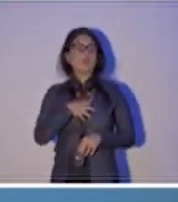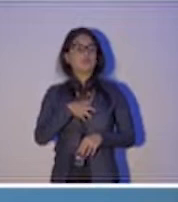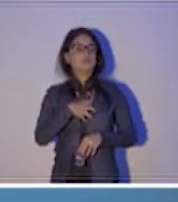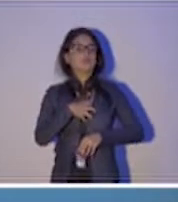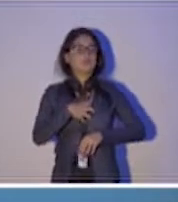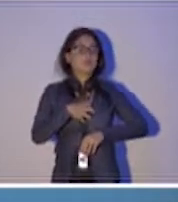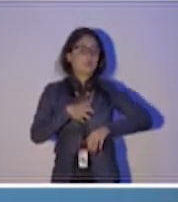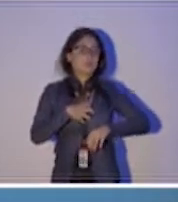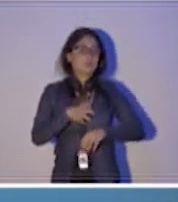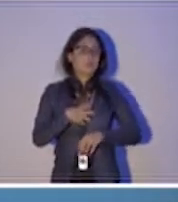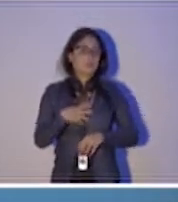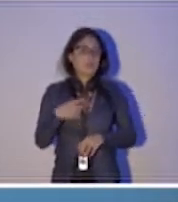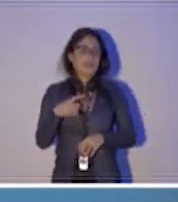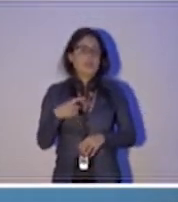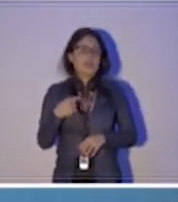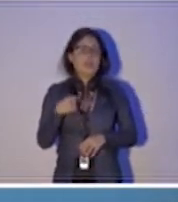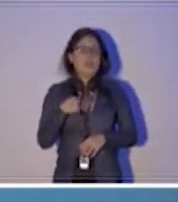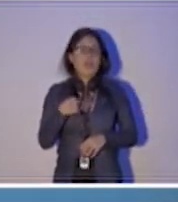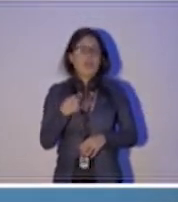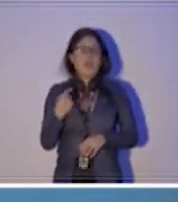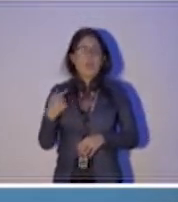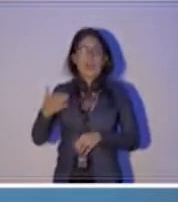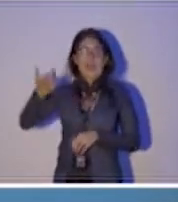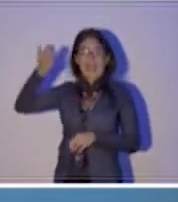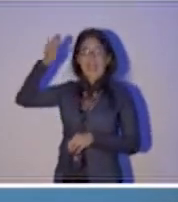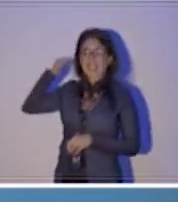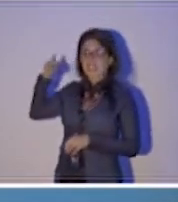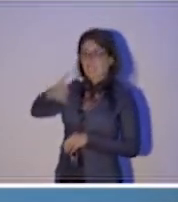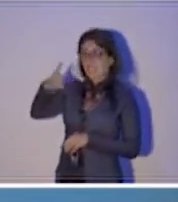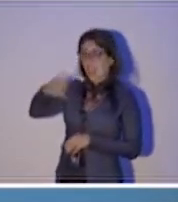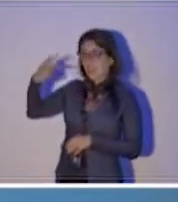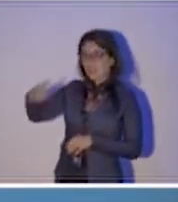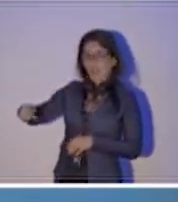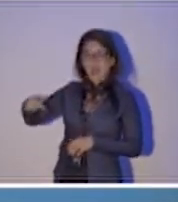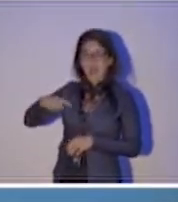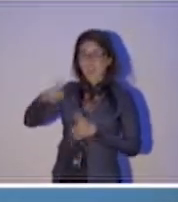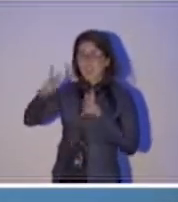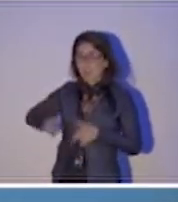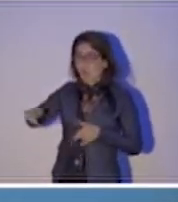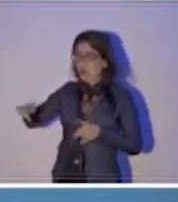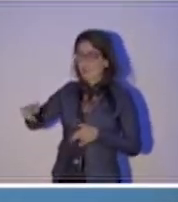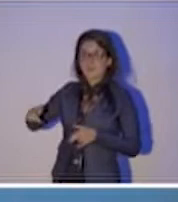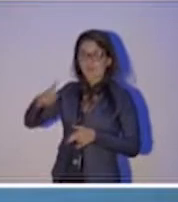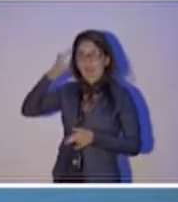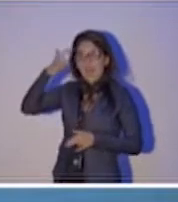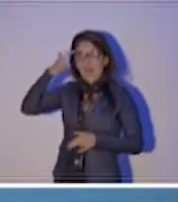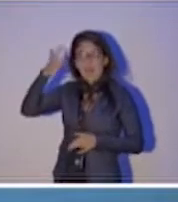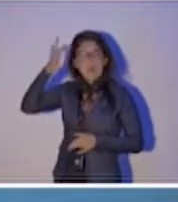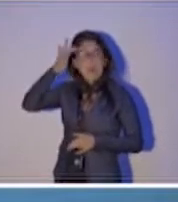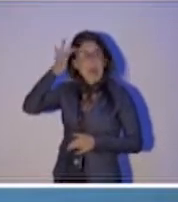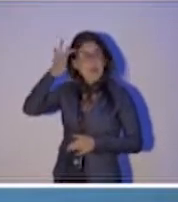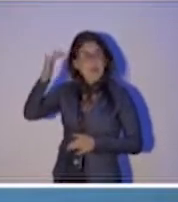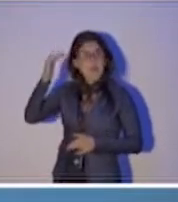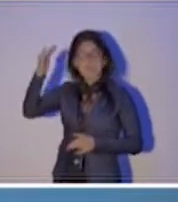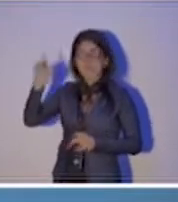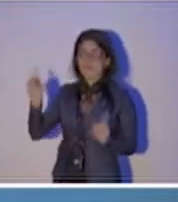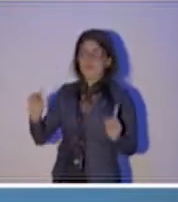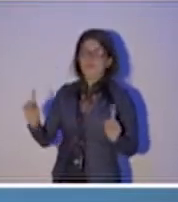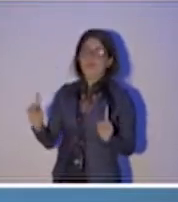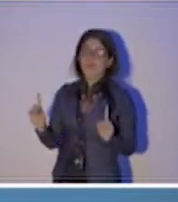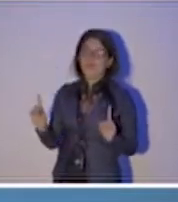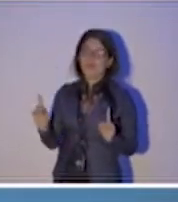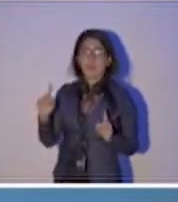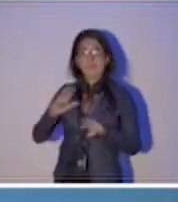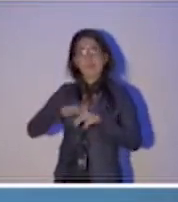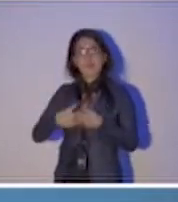Eu não teria essa articulação na idade deles, começa por aí, então eu fico muito emocionada. E eu fico também